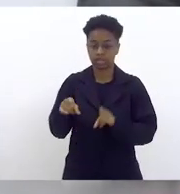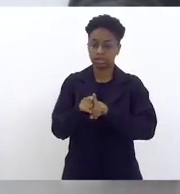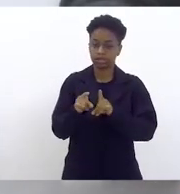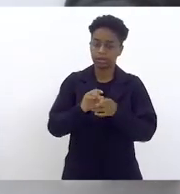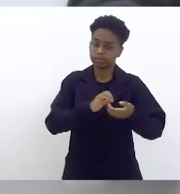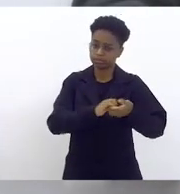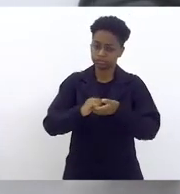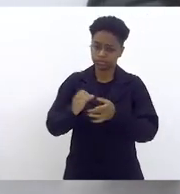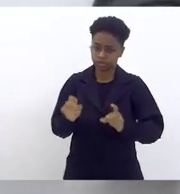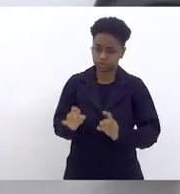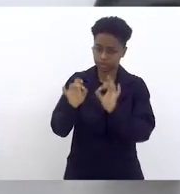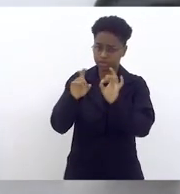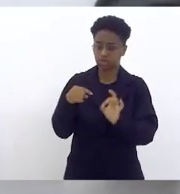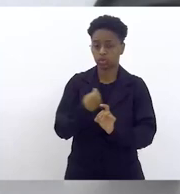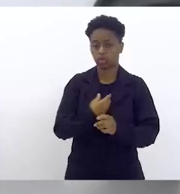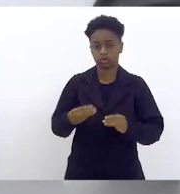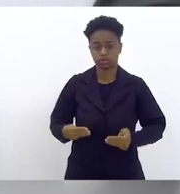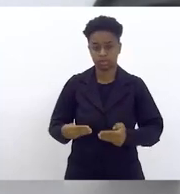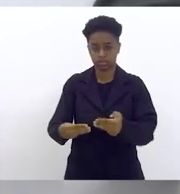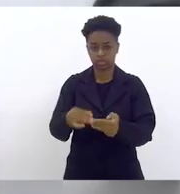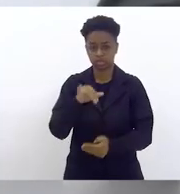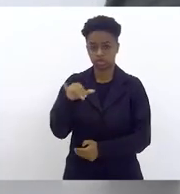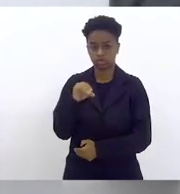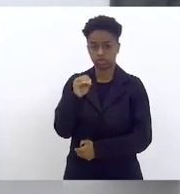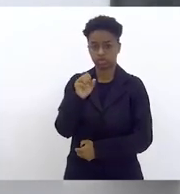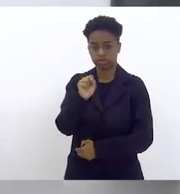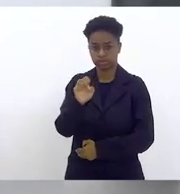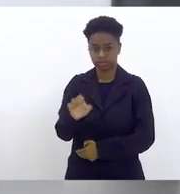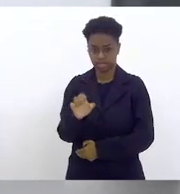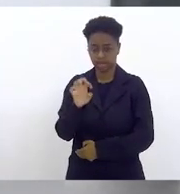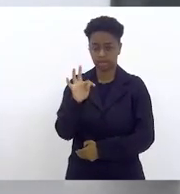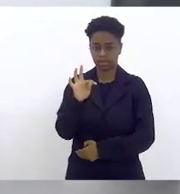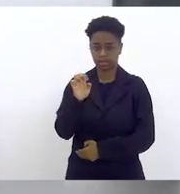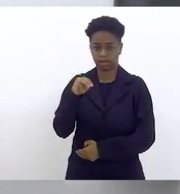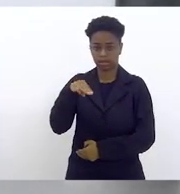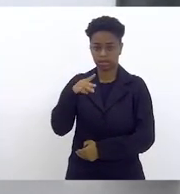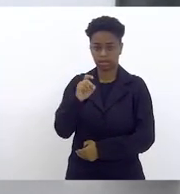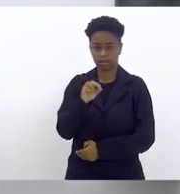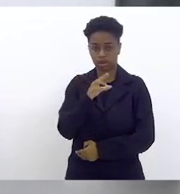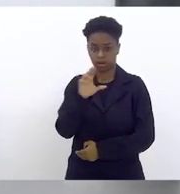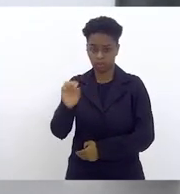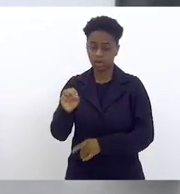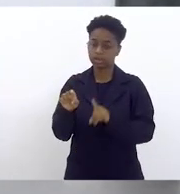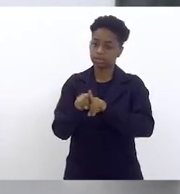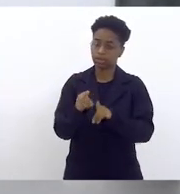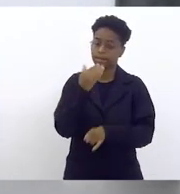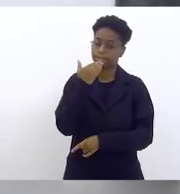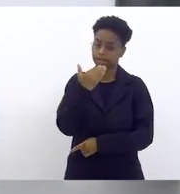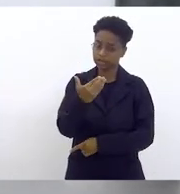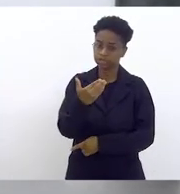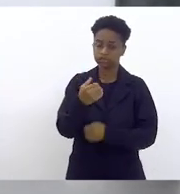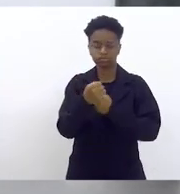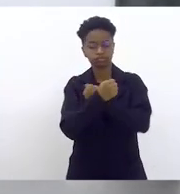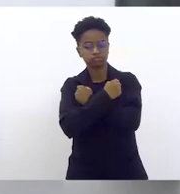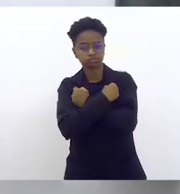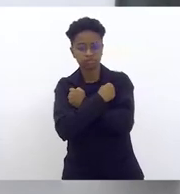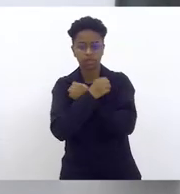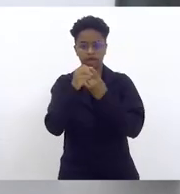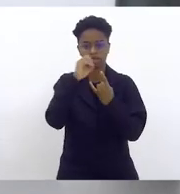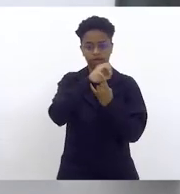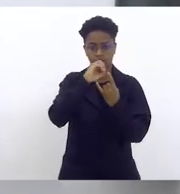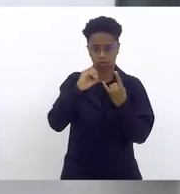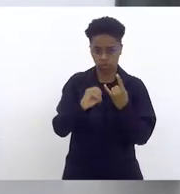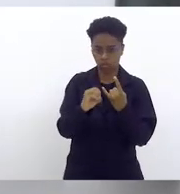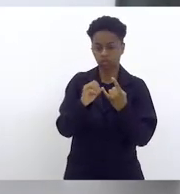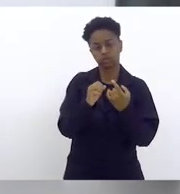nosso Ministro José temporal em expedir a ele que leve o nosso abraço a Fiocruz acho